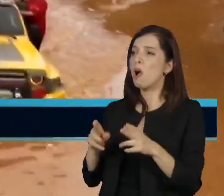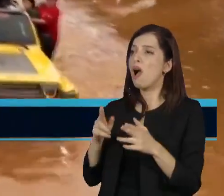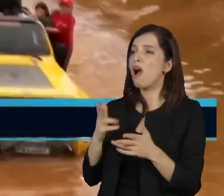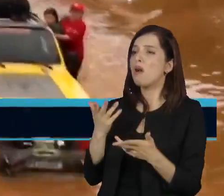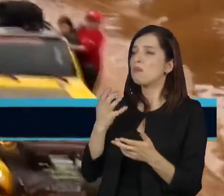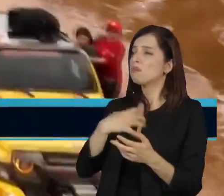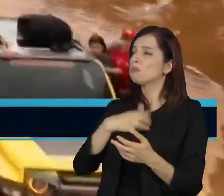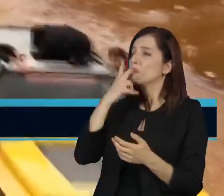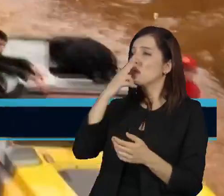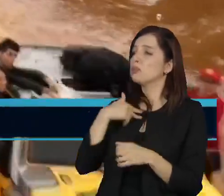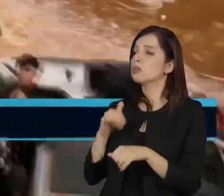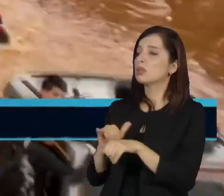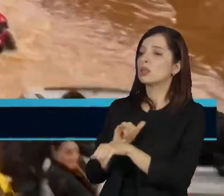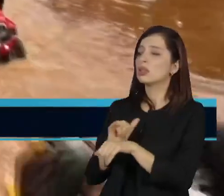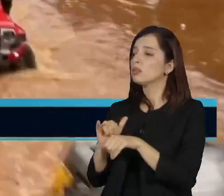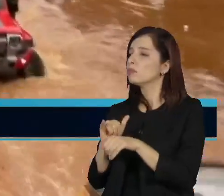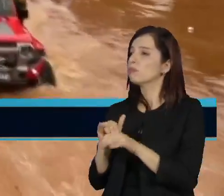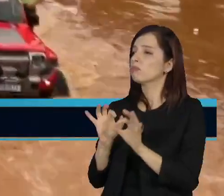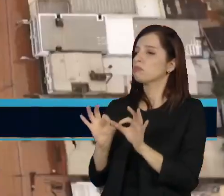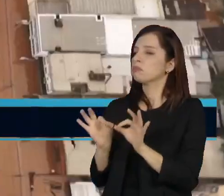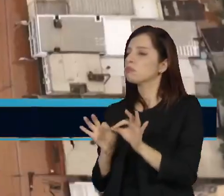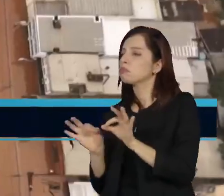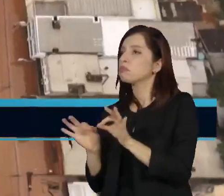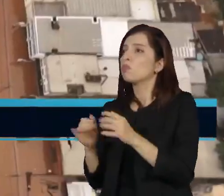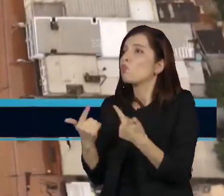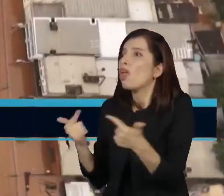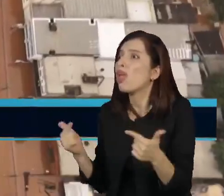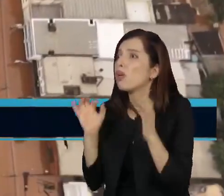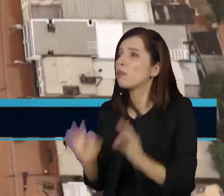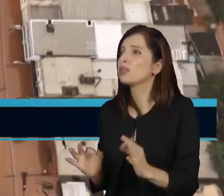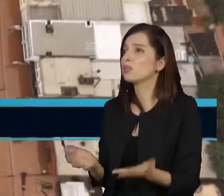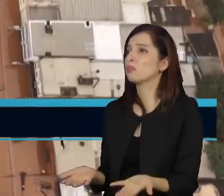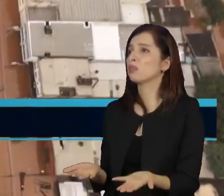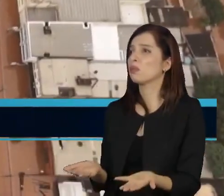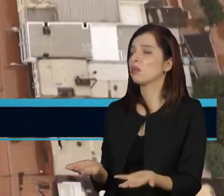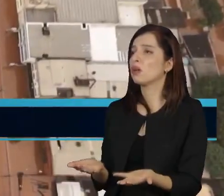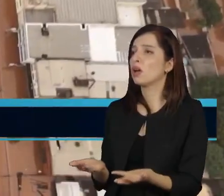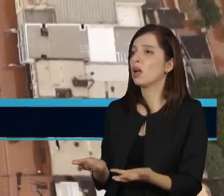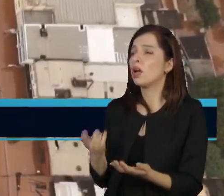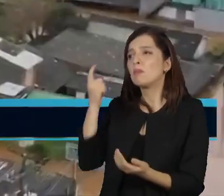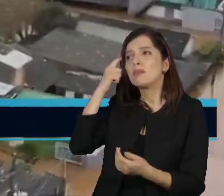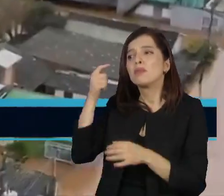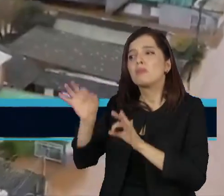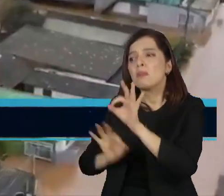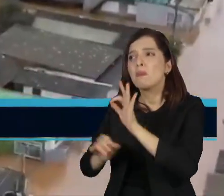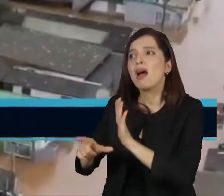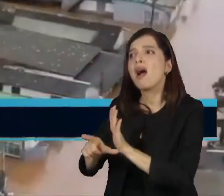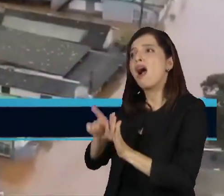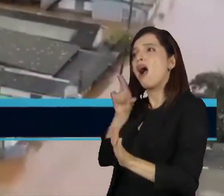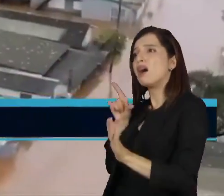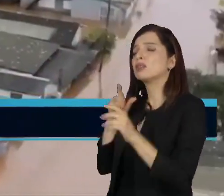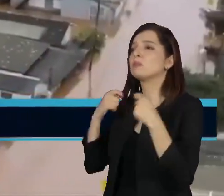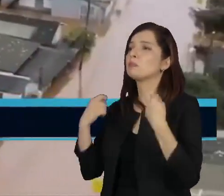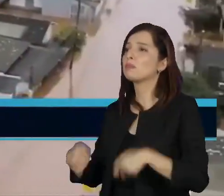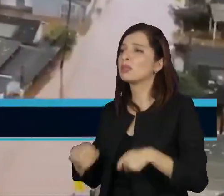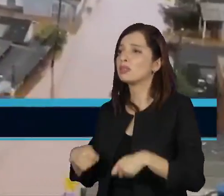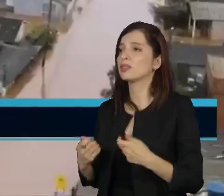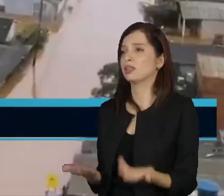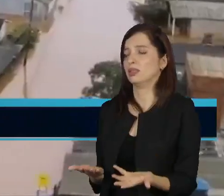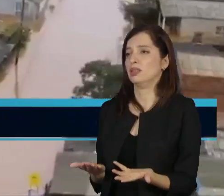temos que rever tudo isso. O pior de tudo é que, ainda que a mudança do clima esteja em